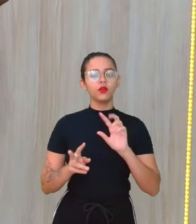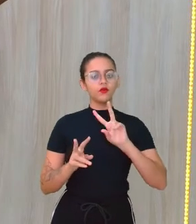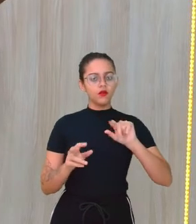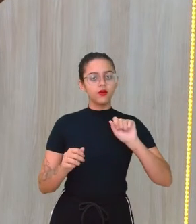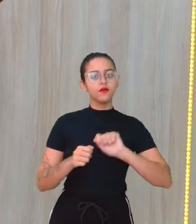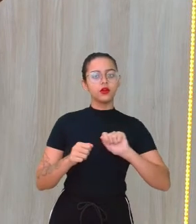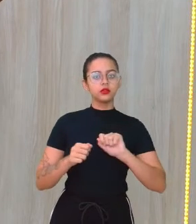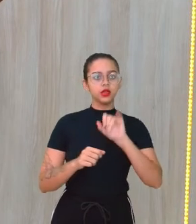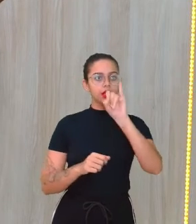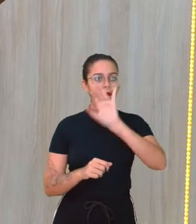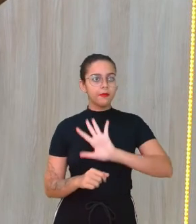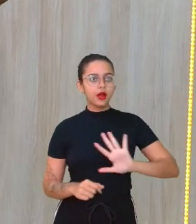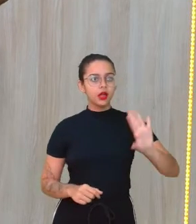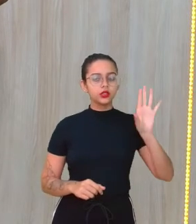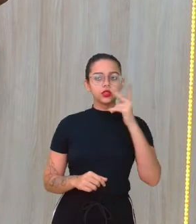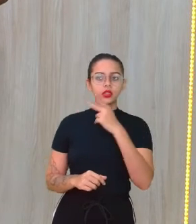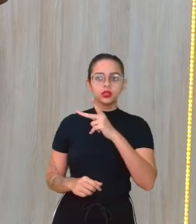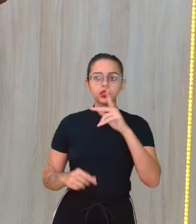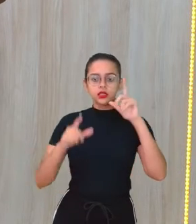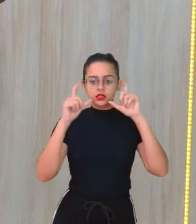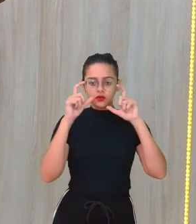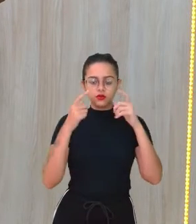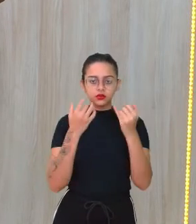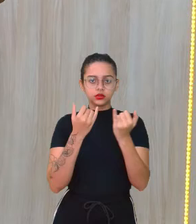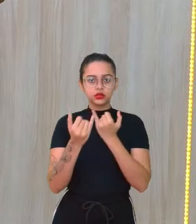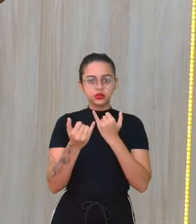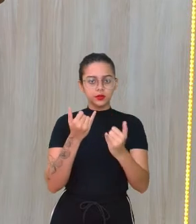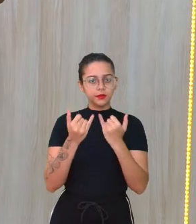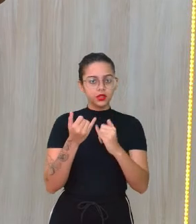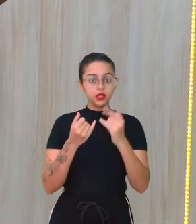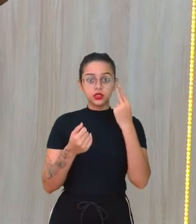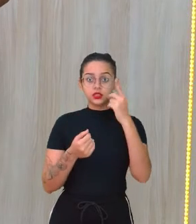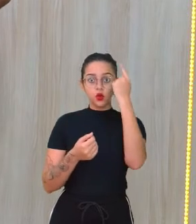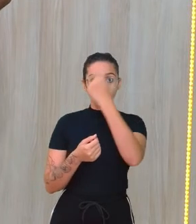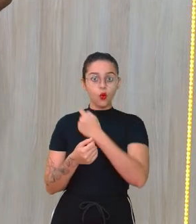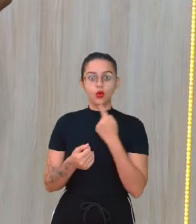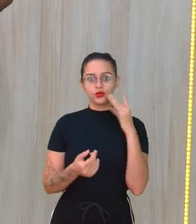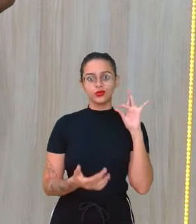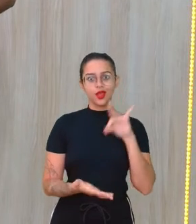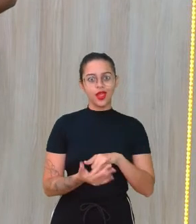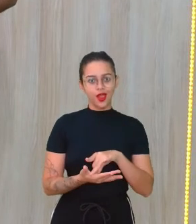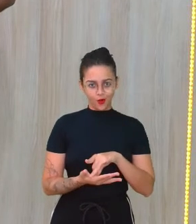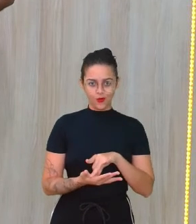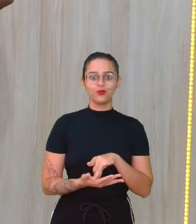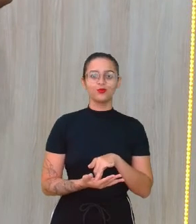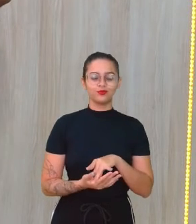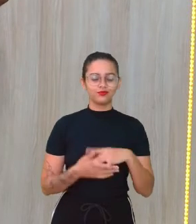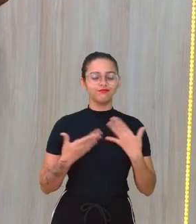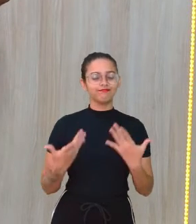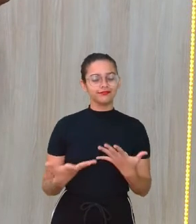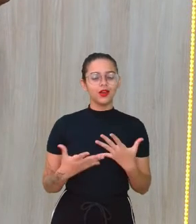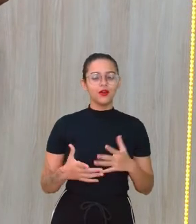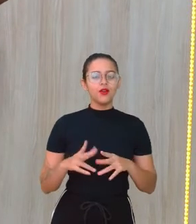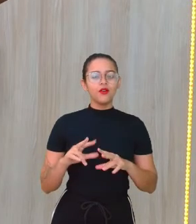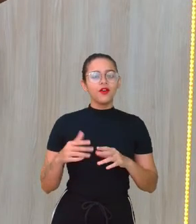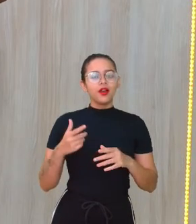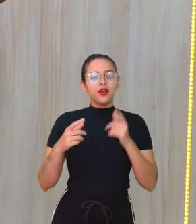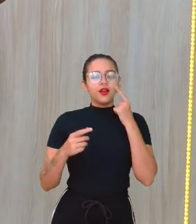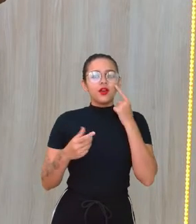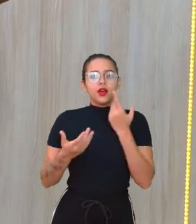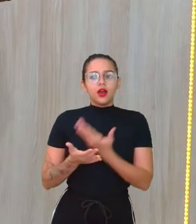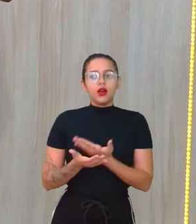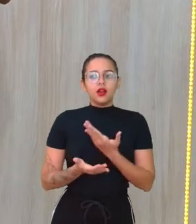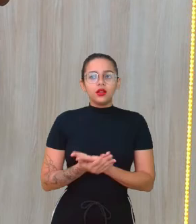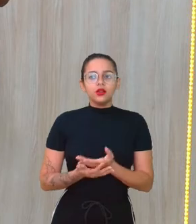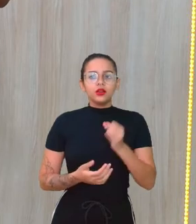que a imagem daquela foto seja semelhante ao seu rosto real, tá certo? Então a gente vai trabalhar na aula de hoje a questão